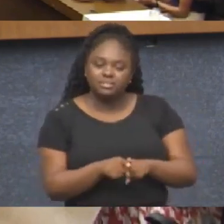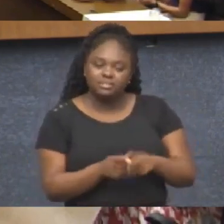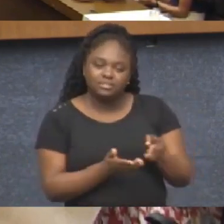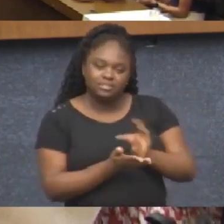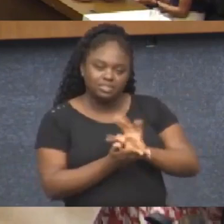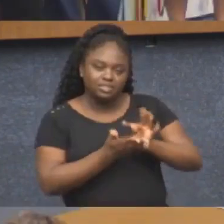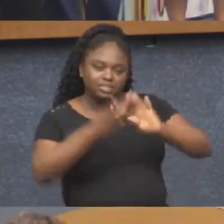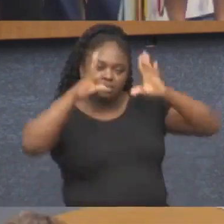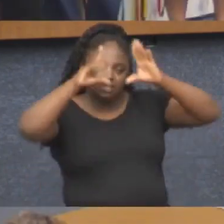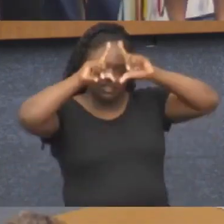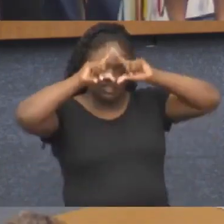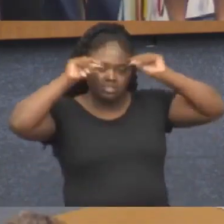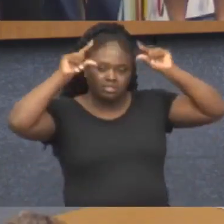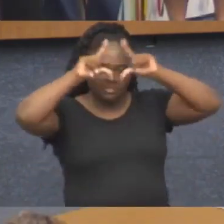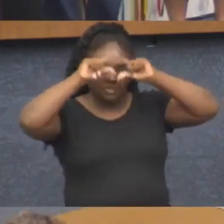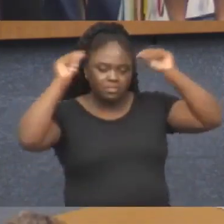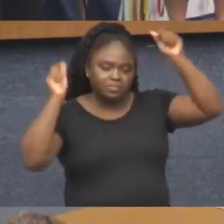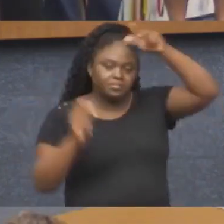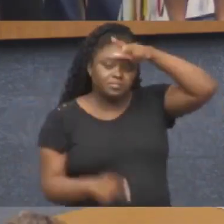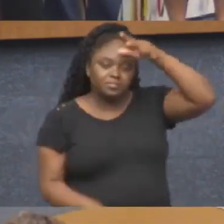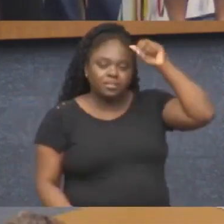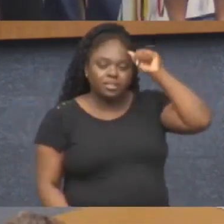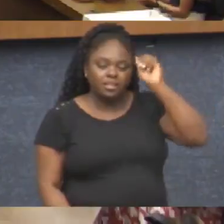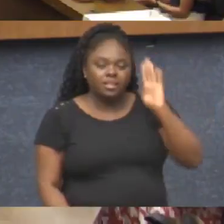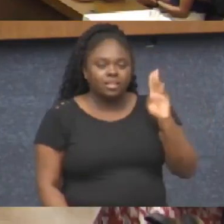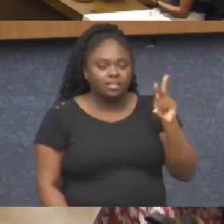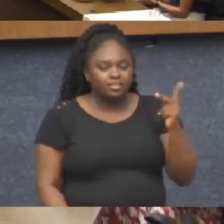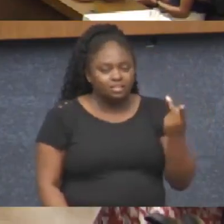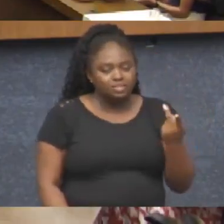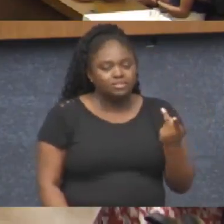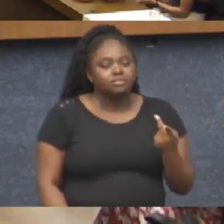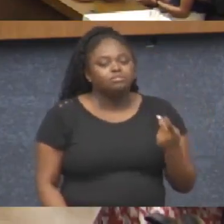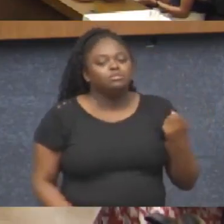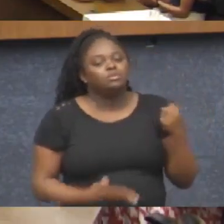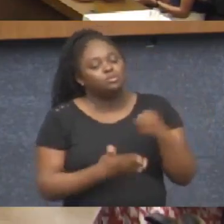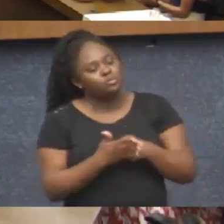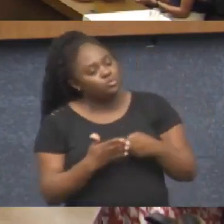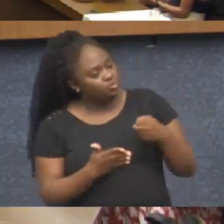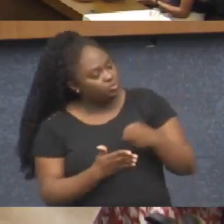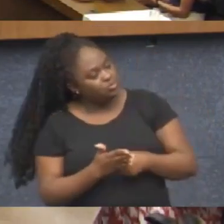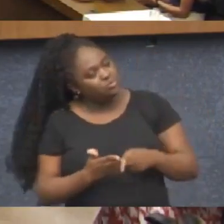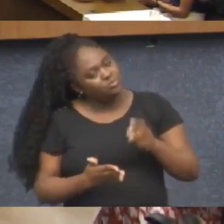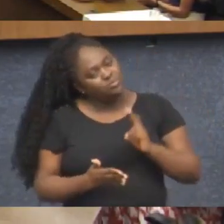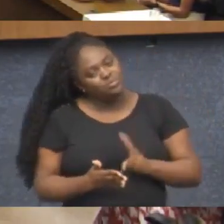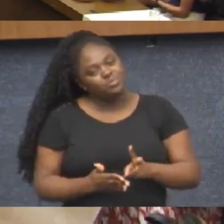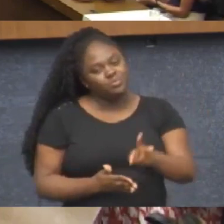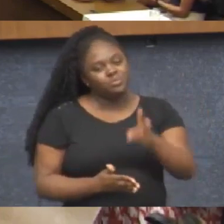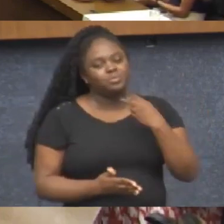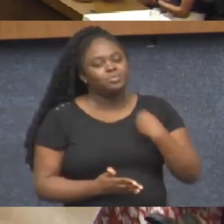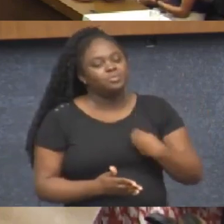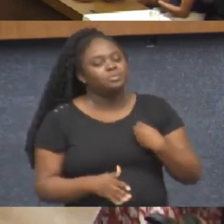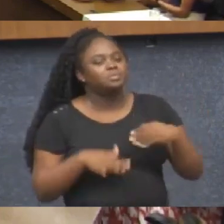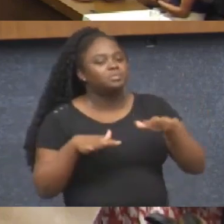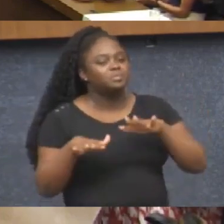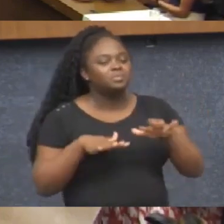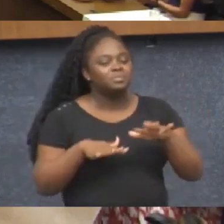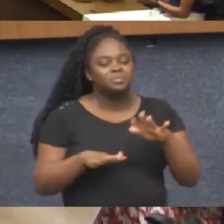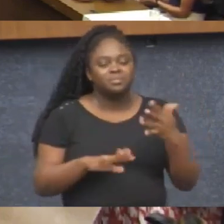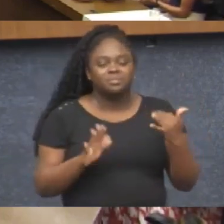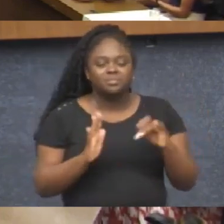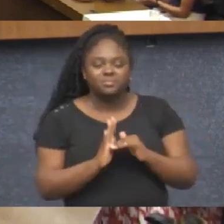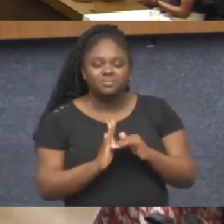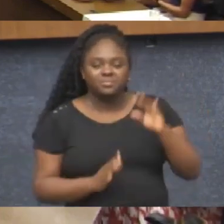técnica de enfermagem aqui da Prefeitura de Belo Horizonte. E é uma grande lutadora, do sindicato também, participa dos movimentos